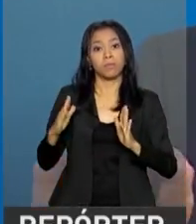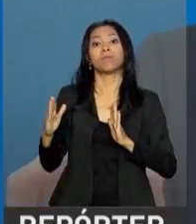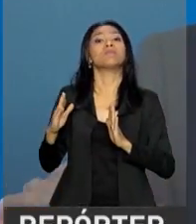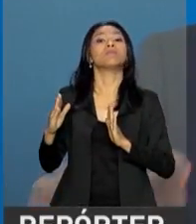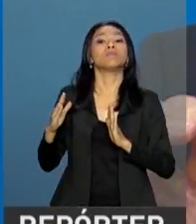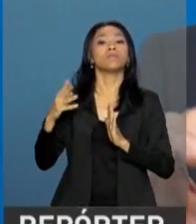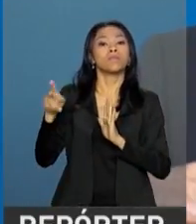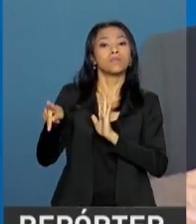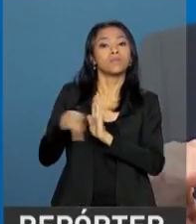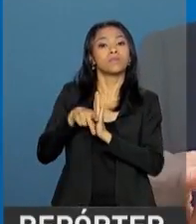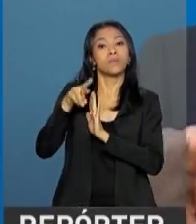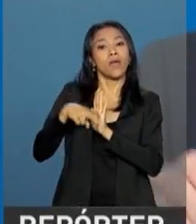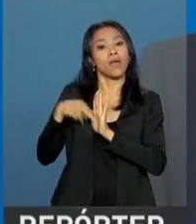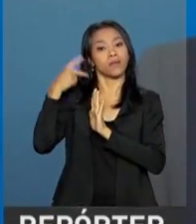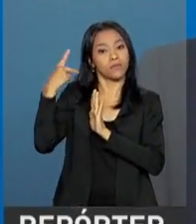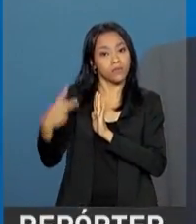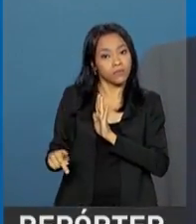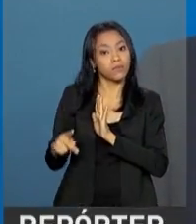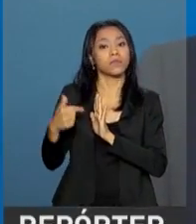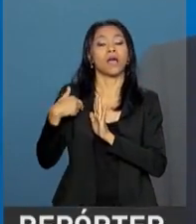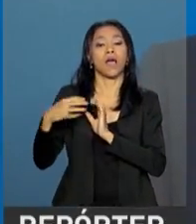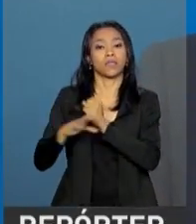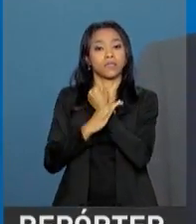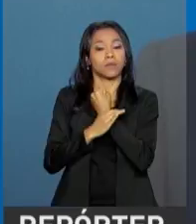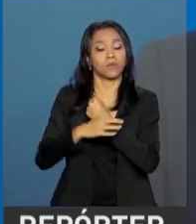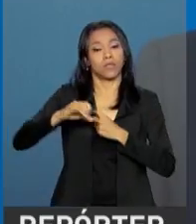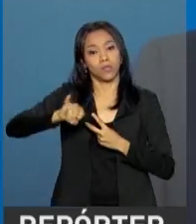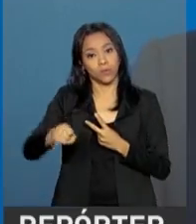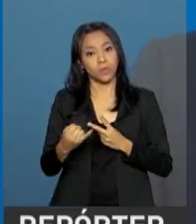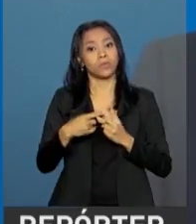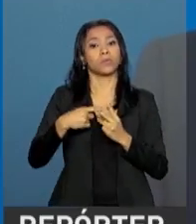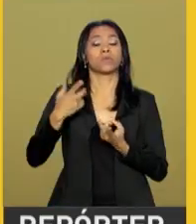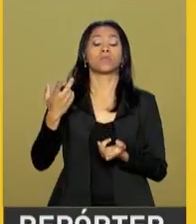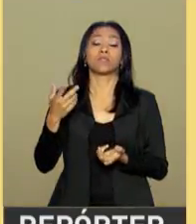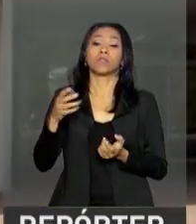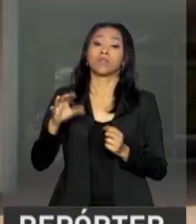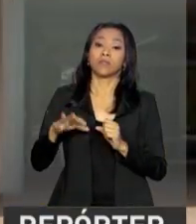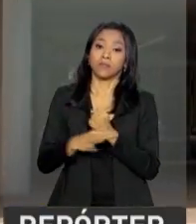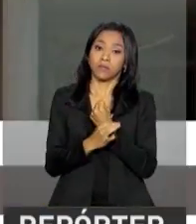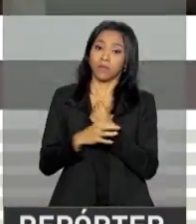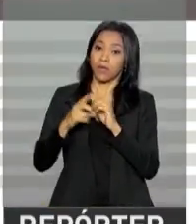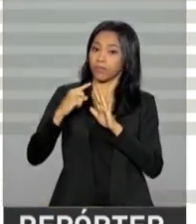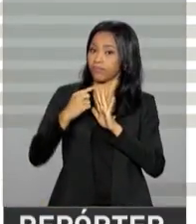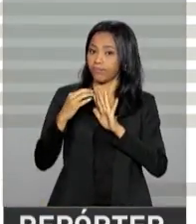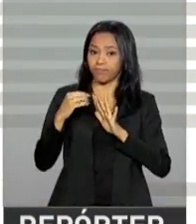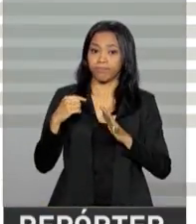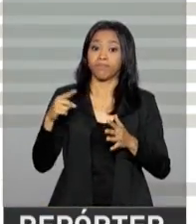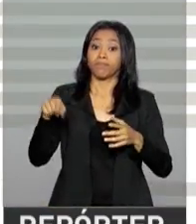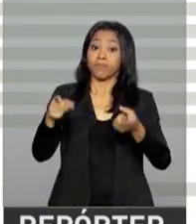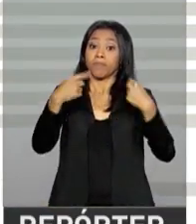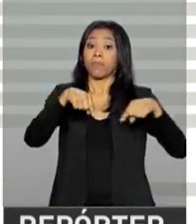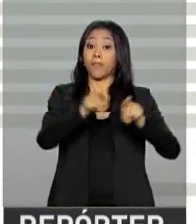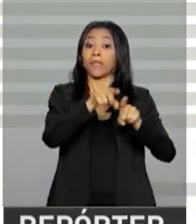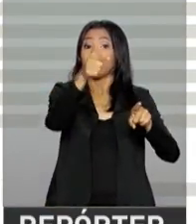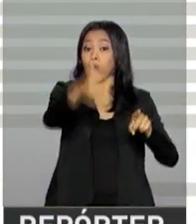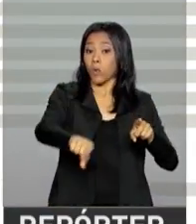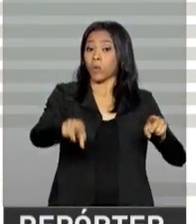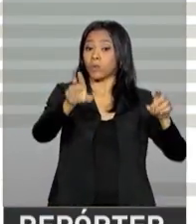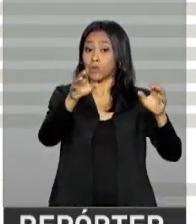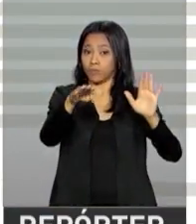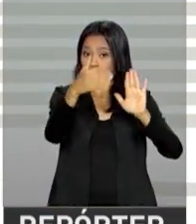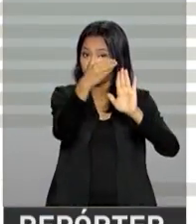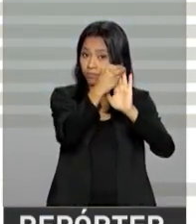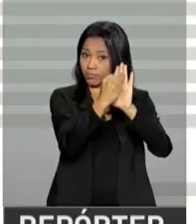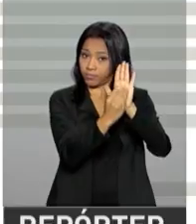de controlar a inflação de garantia melhor taxa possível de crescimento é certa a redução da desoneração da folha de pagamento das